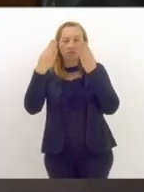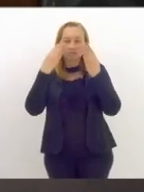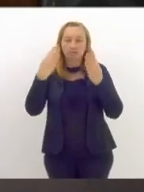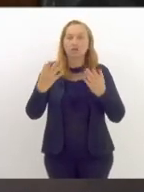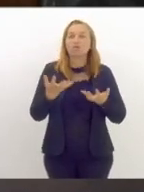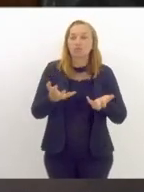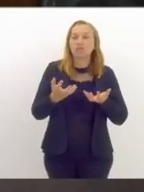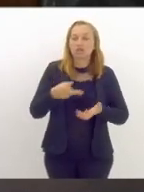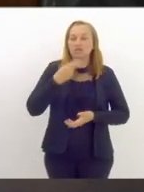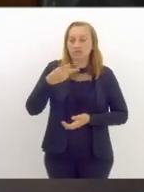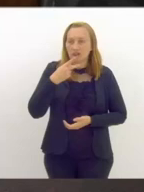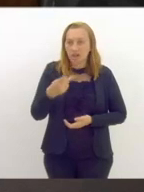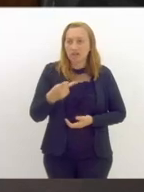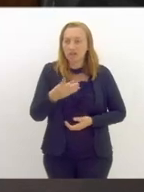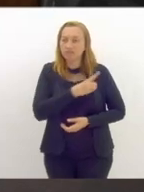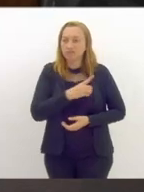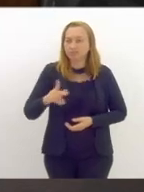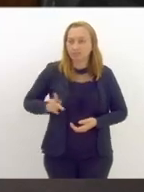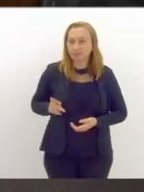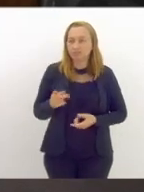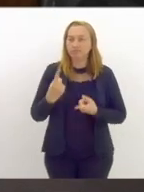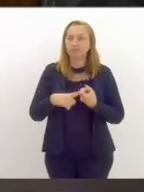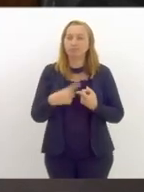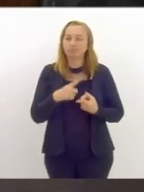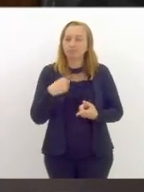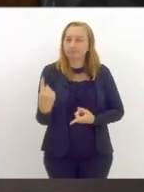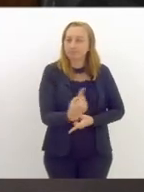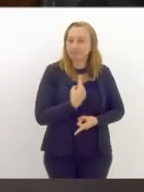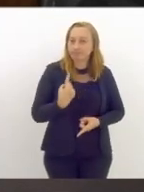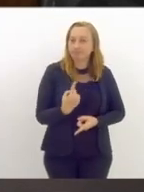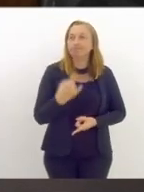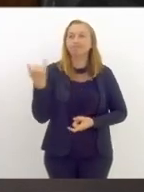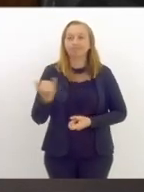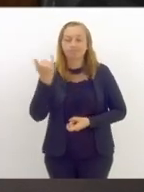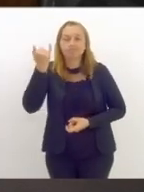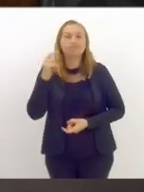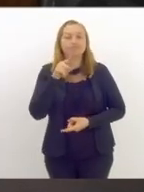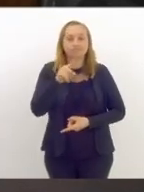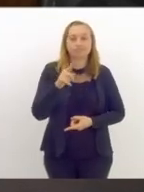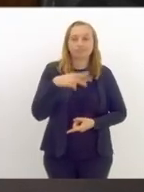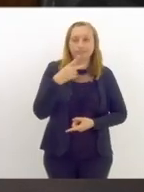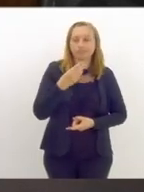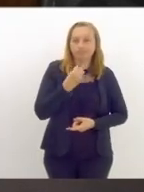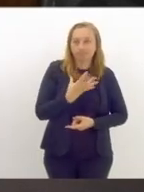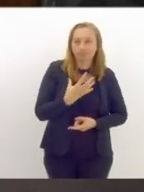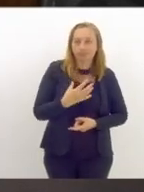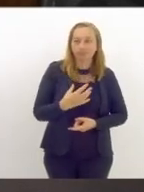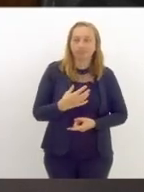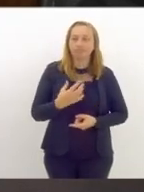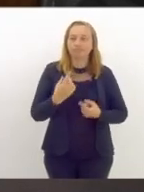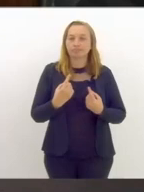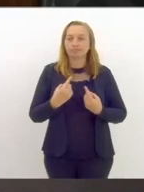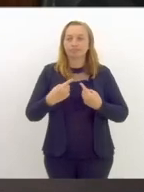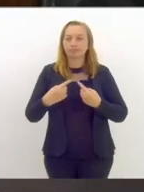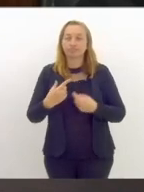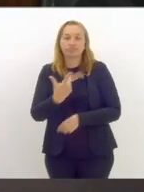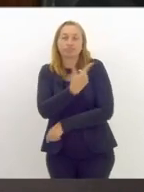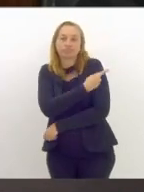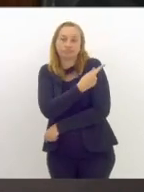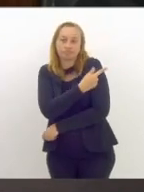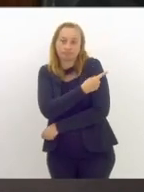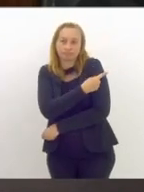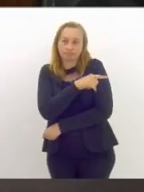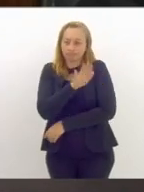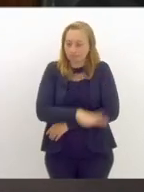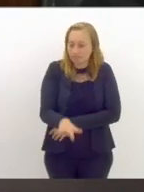eu queria destacar como defensora pública, porque para nós foi muito importante, você se destacou nisso. O enfrentamento da vacinação infantil, da